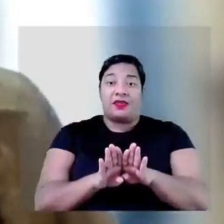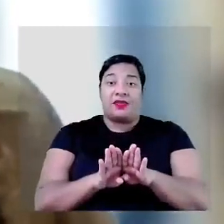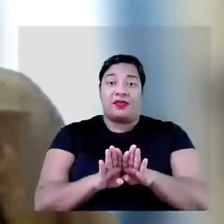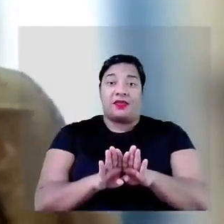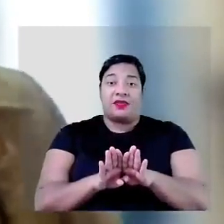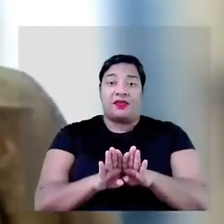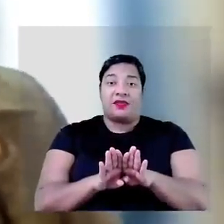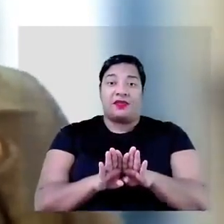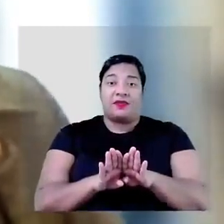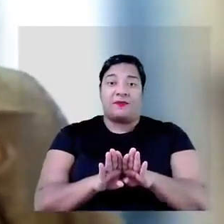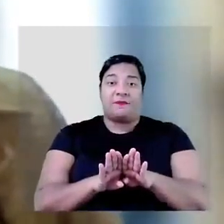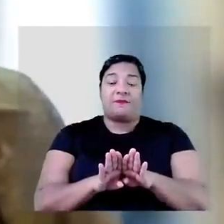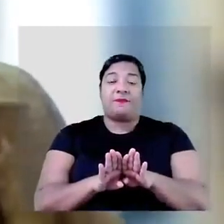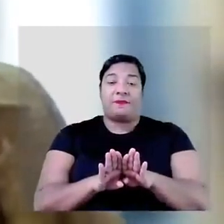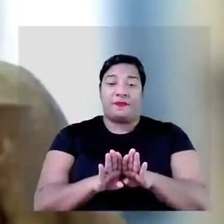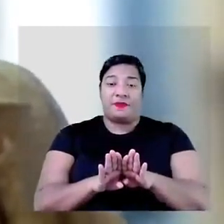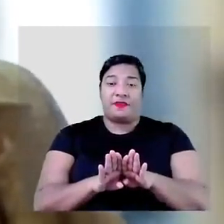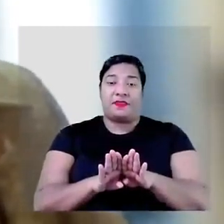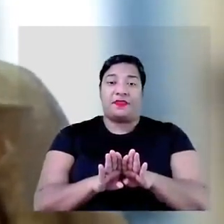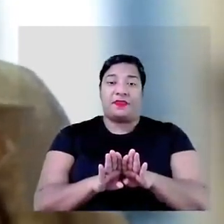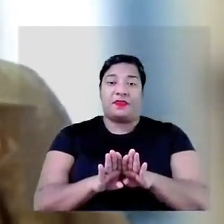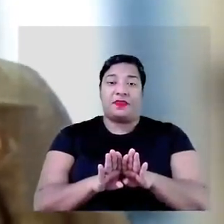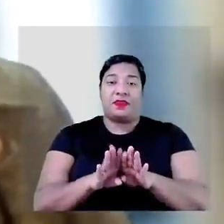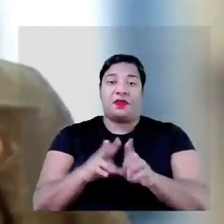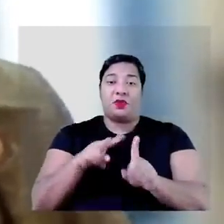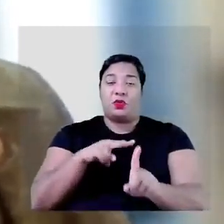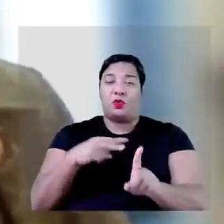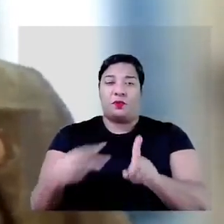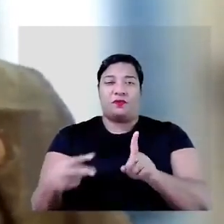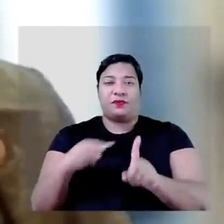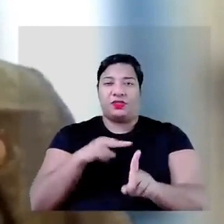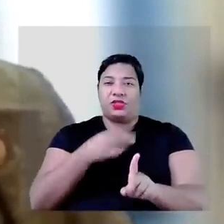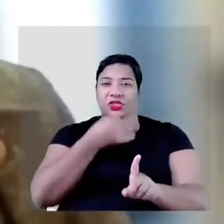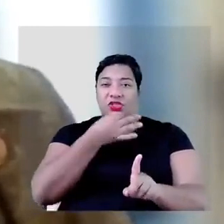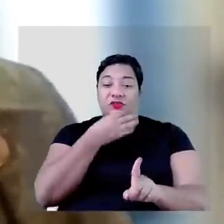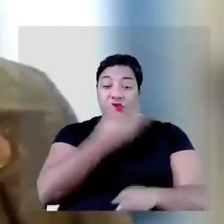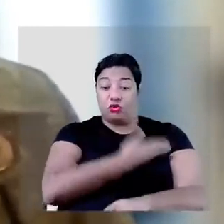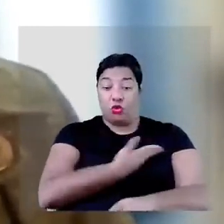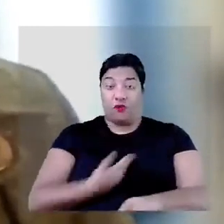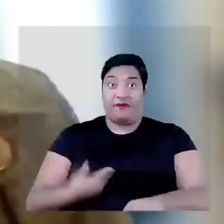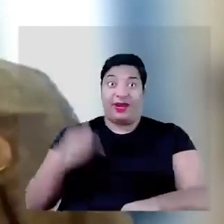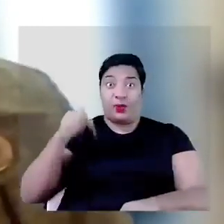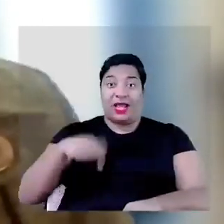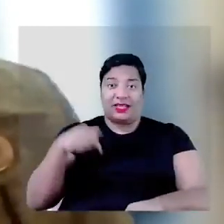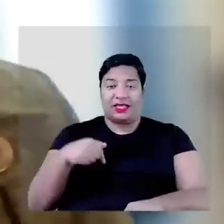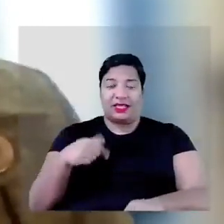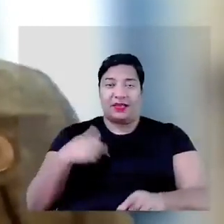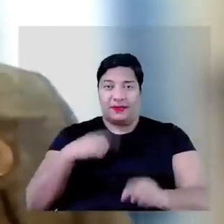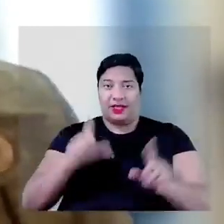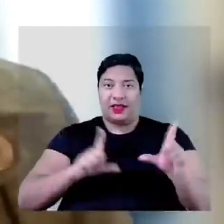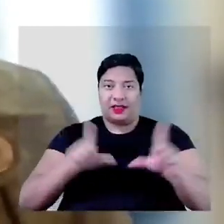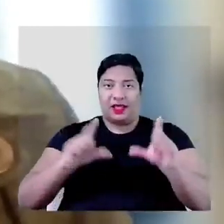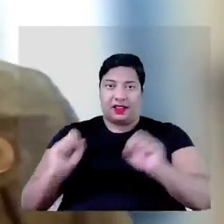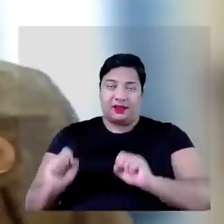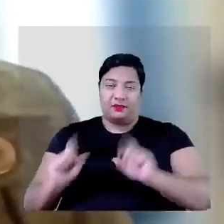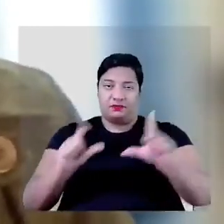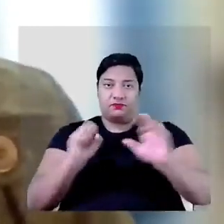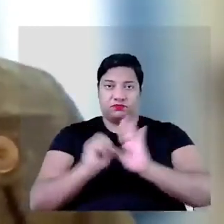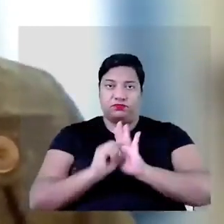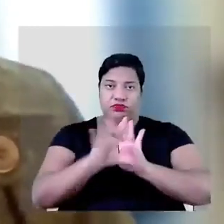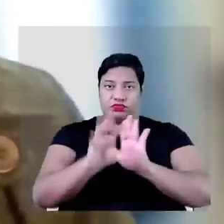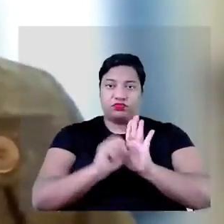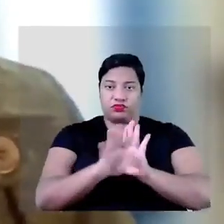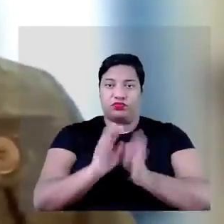do aquecimento na perspectiva do governo local. Eu vou compartilhar a minha apresentação